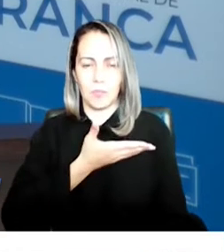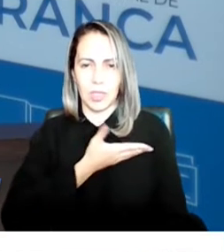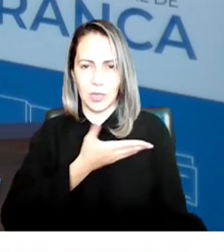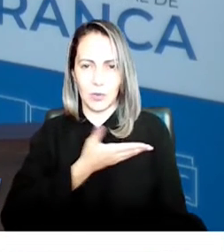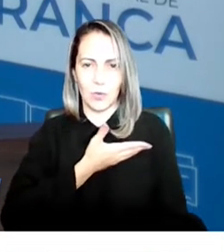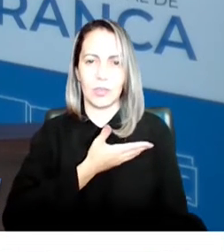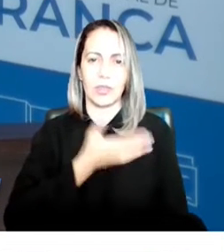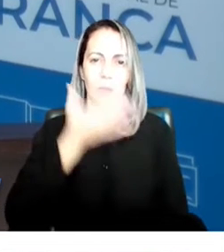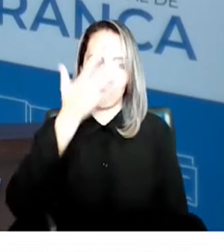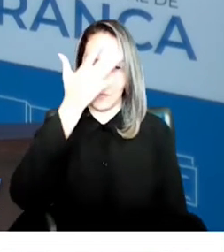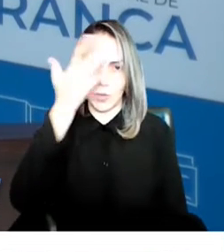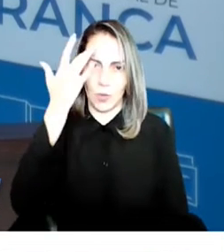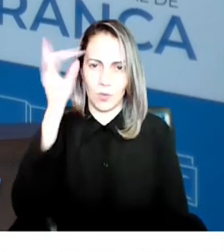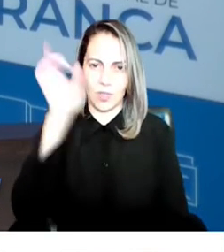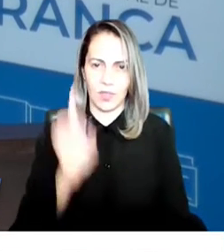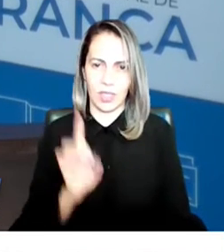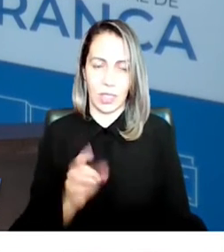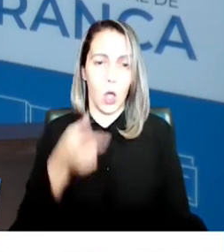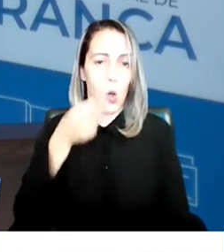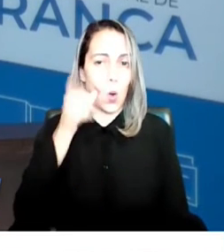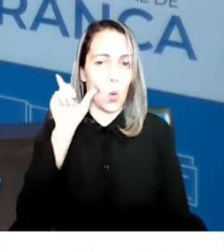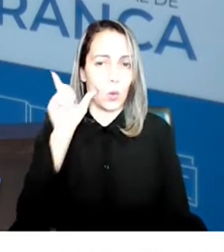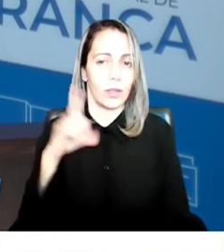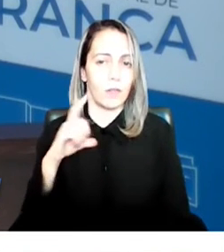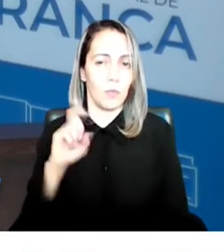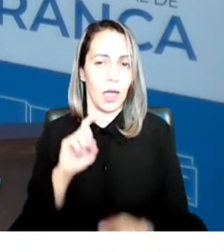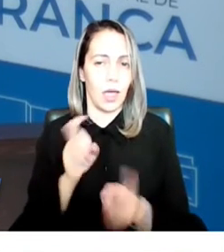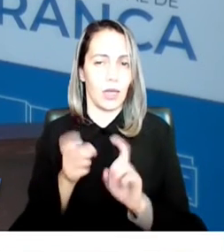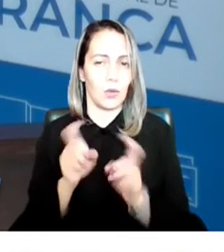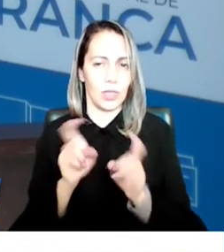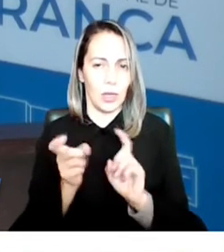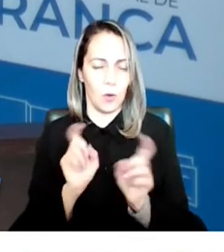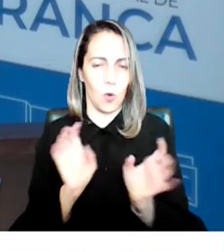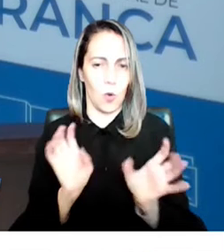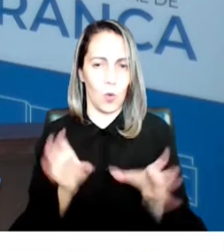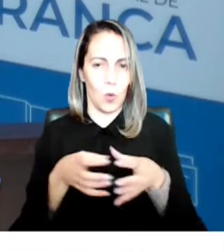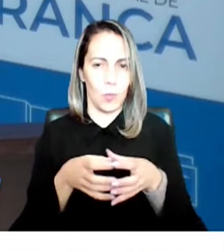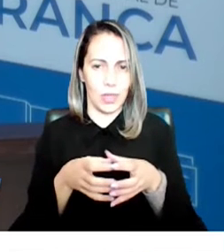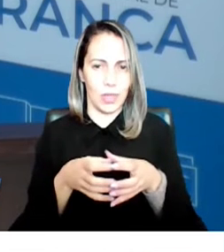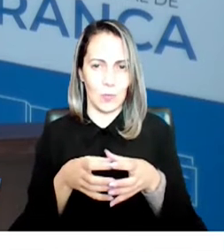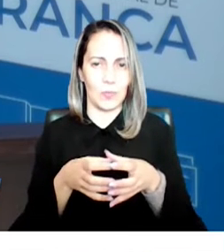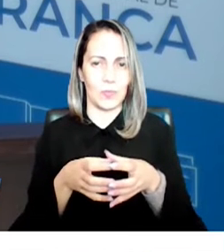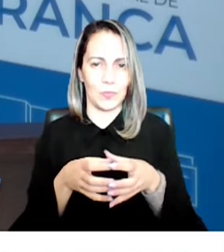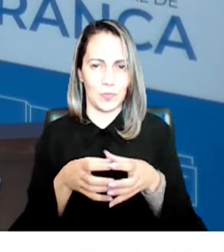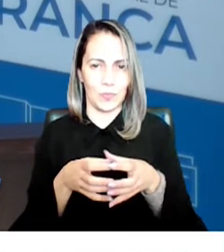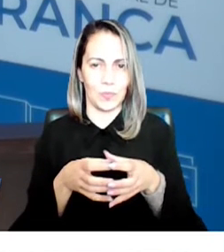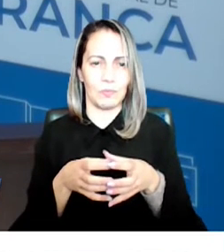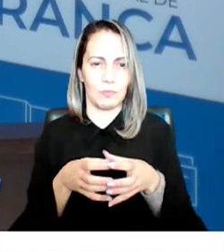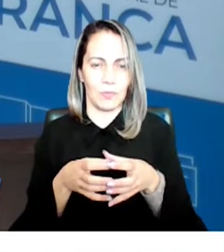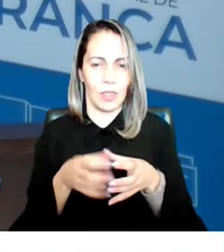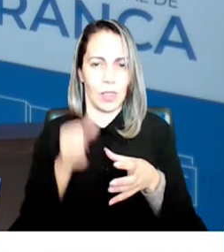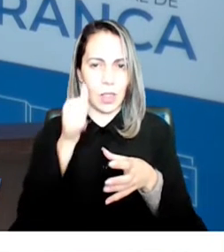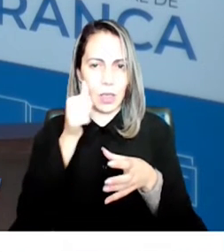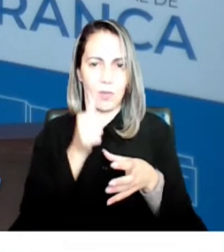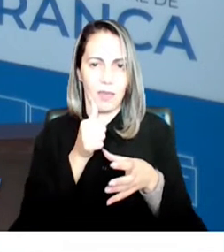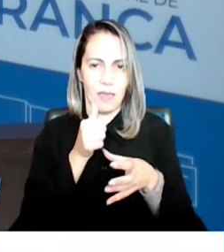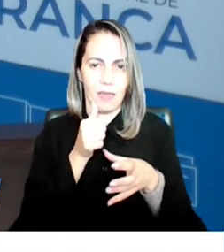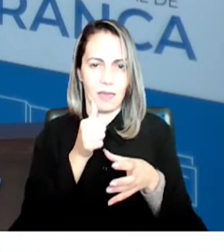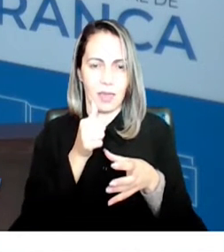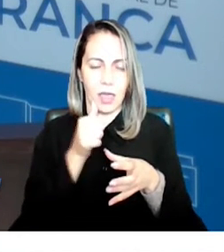nós do Conselho tivemos uma reunião com a Comissão da Condição Feminina aqui da Câmara, né?